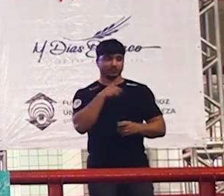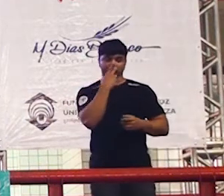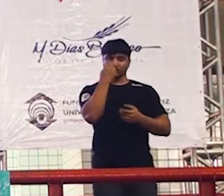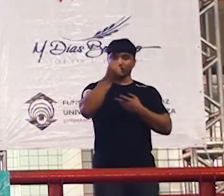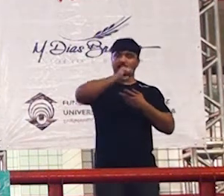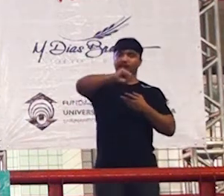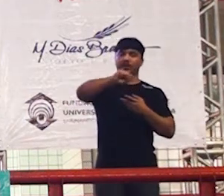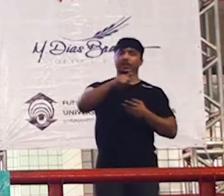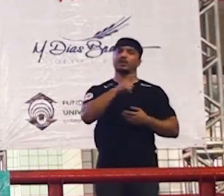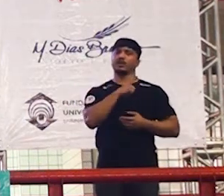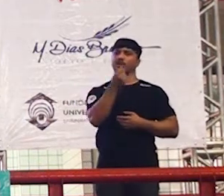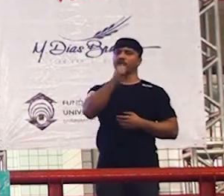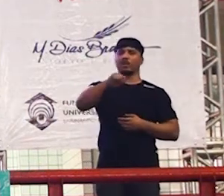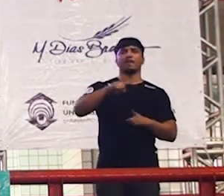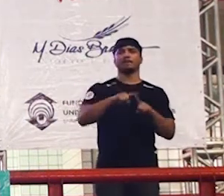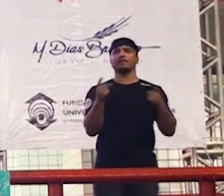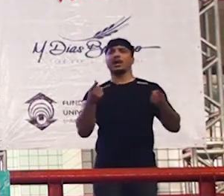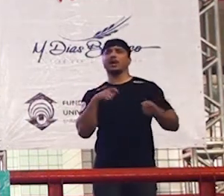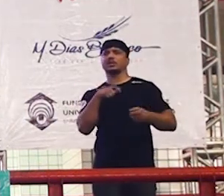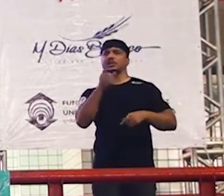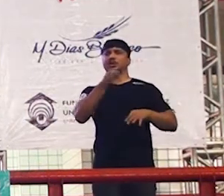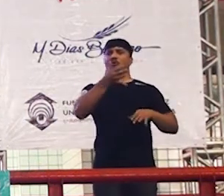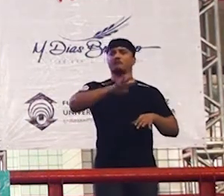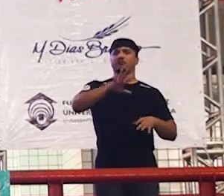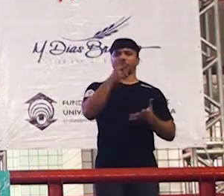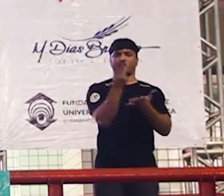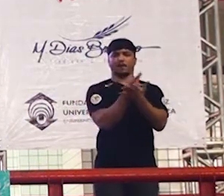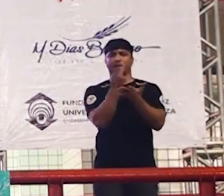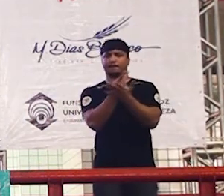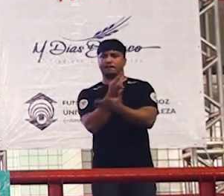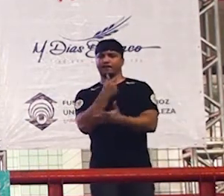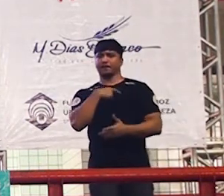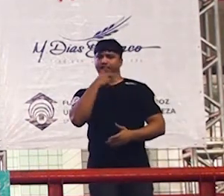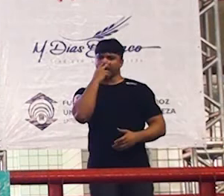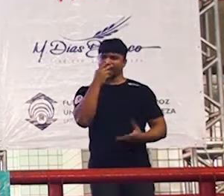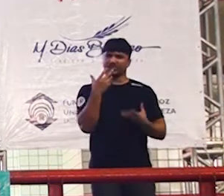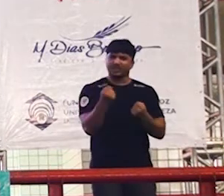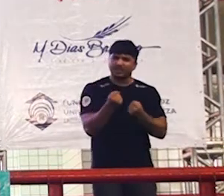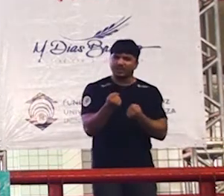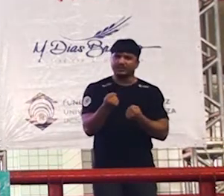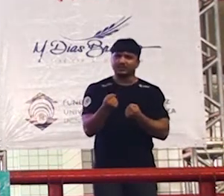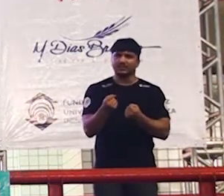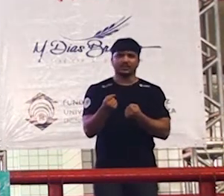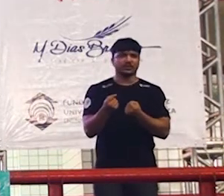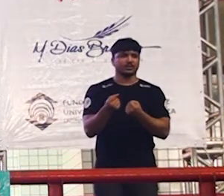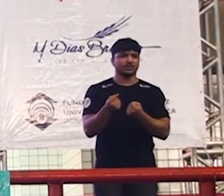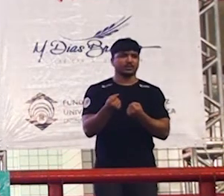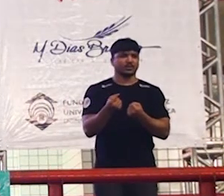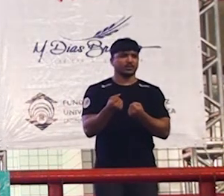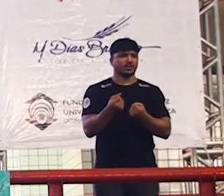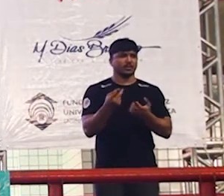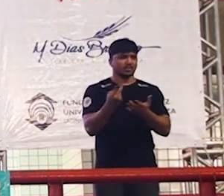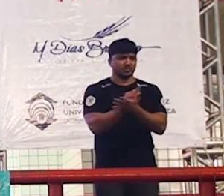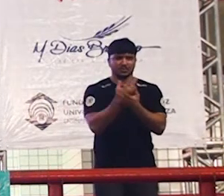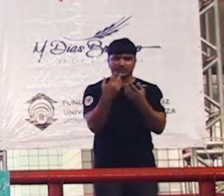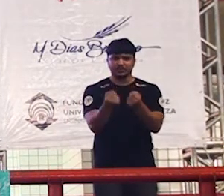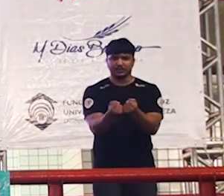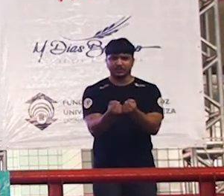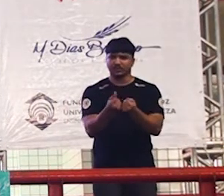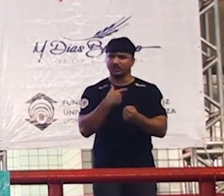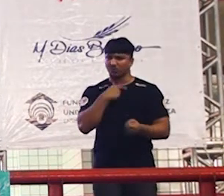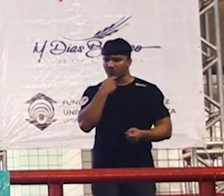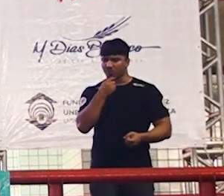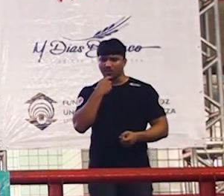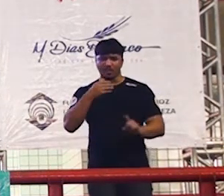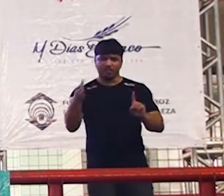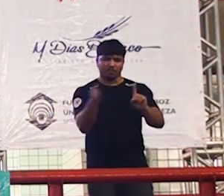defendendo o vagabundo. Ah, mas provavelmente ela fez alguma coisa para merecer. Como assim, meu irmão? Você está defendendo